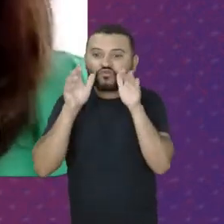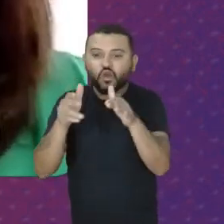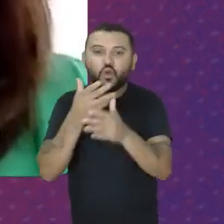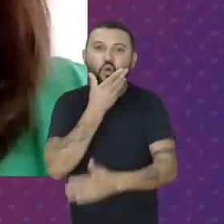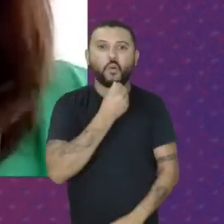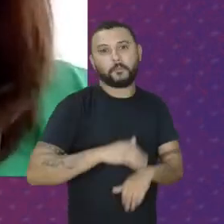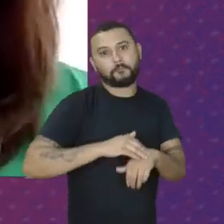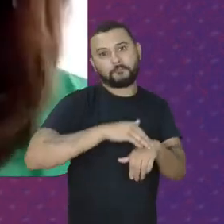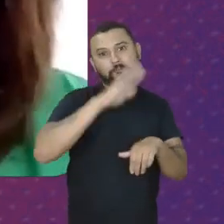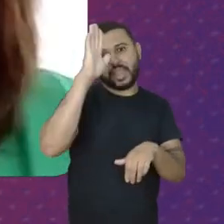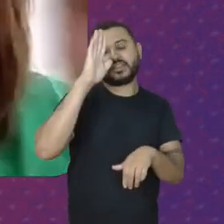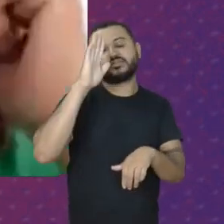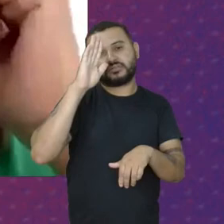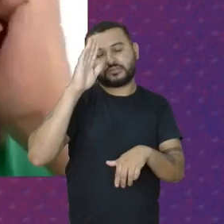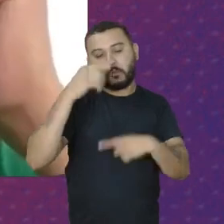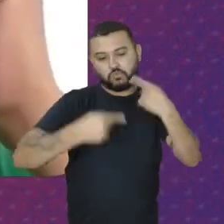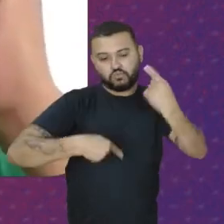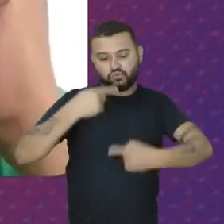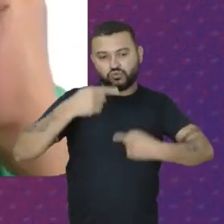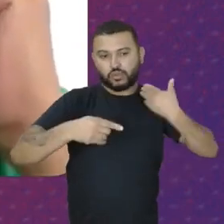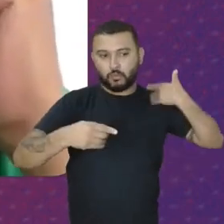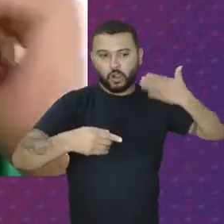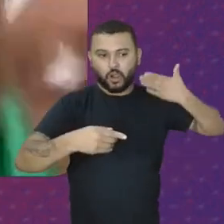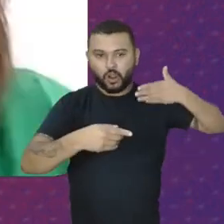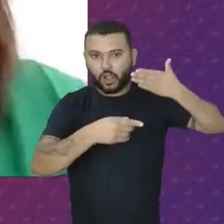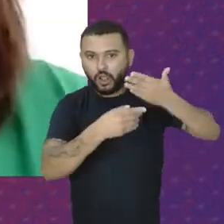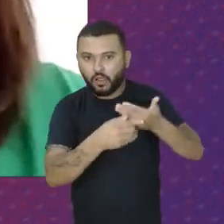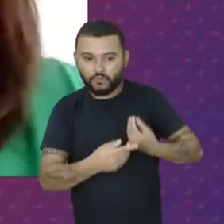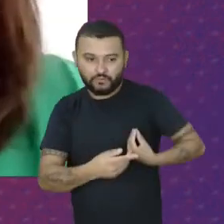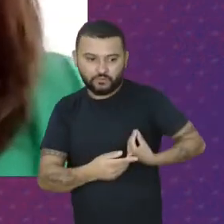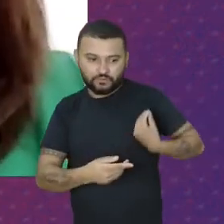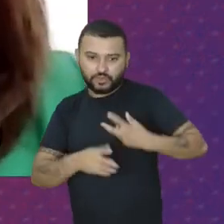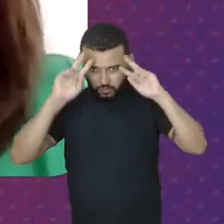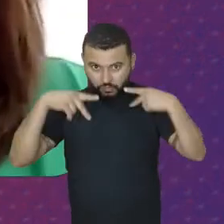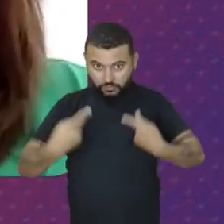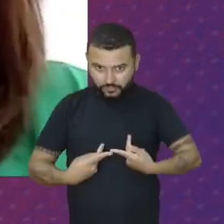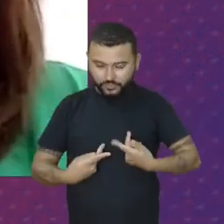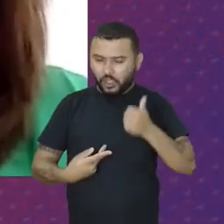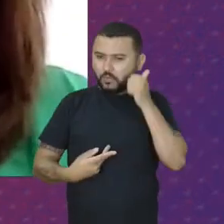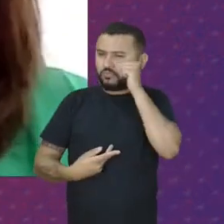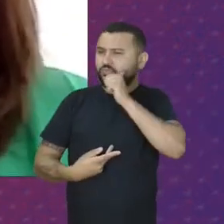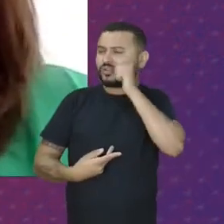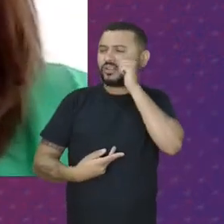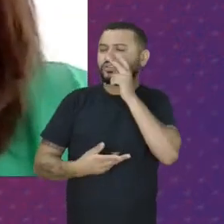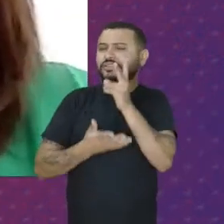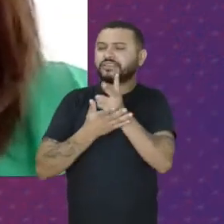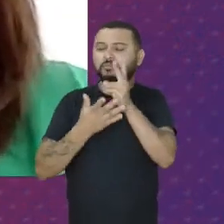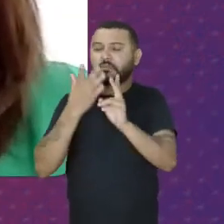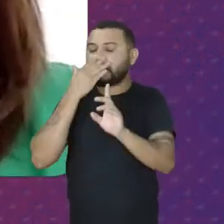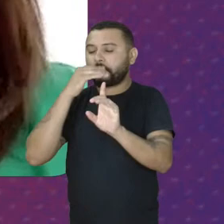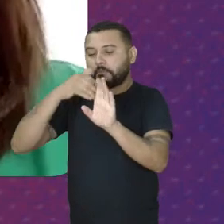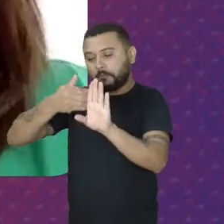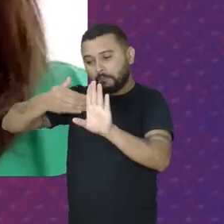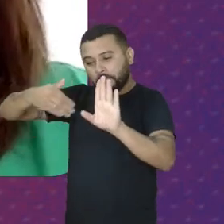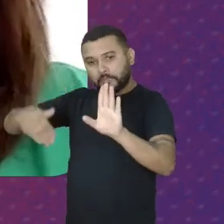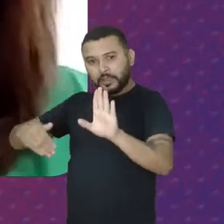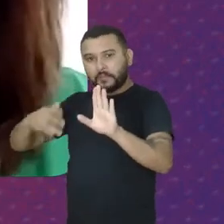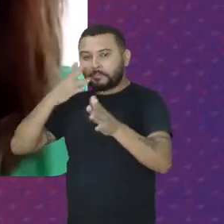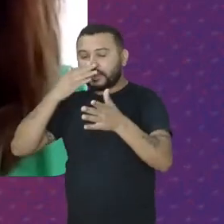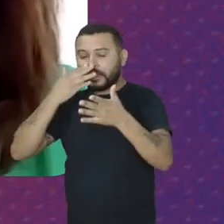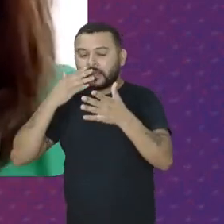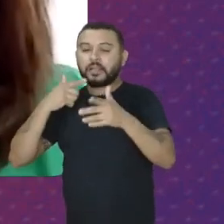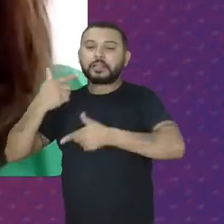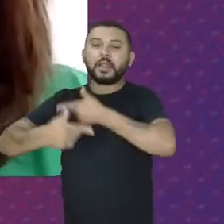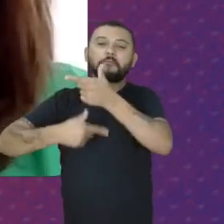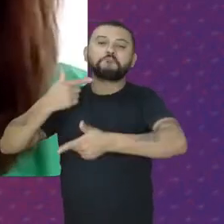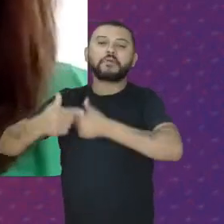masculino, né? Ao longo da trajetória da humanidade. As mulheres sempre ficaram com a